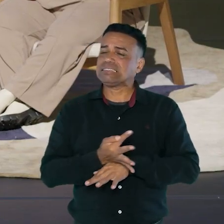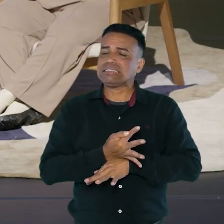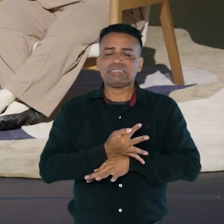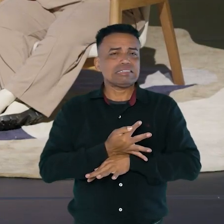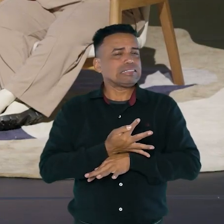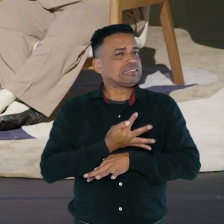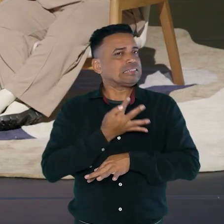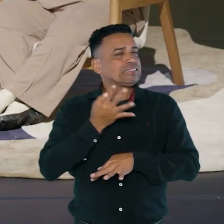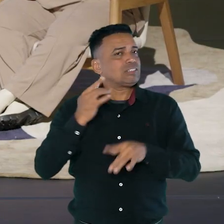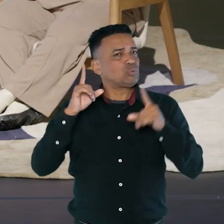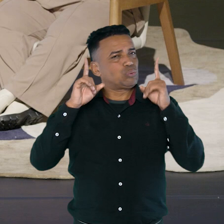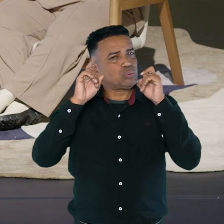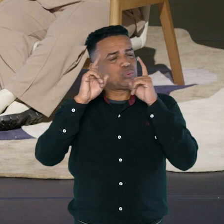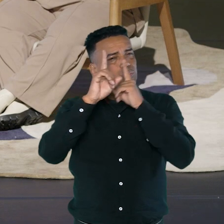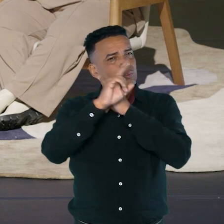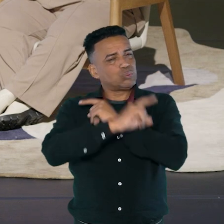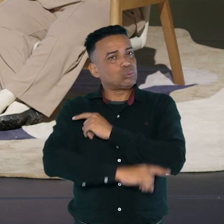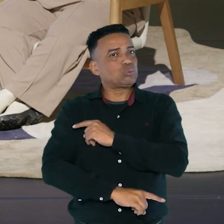suado.